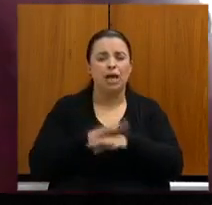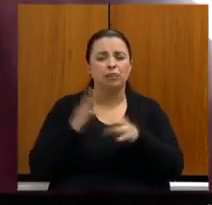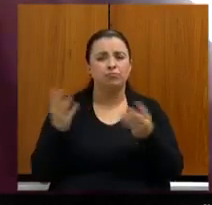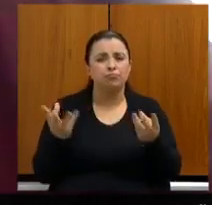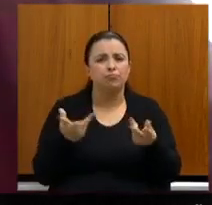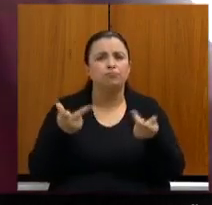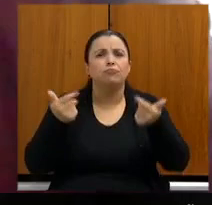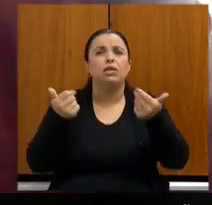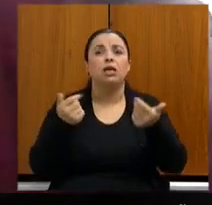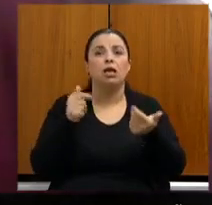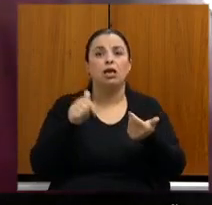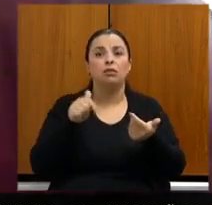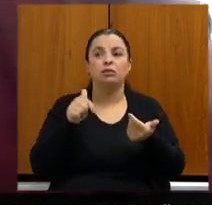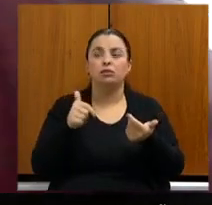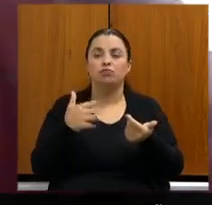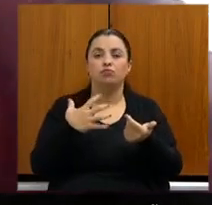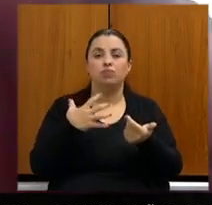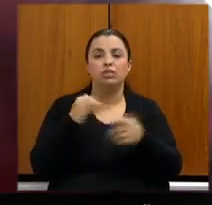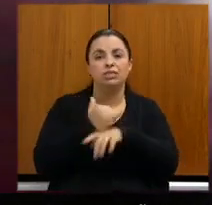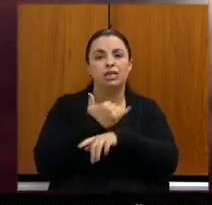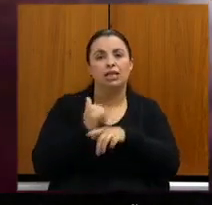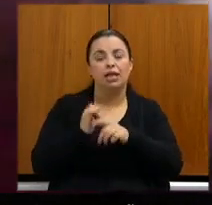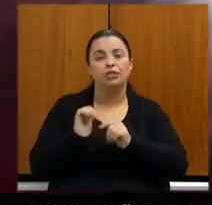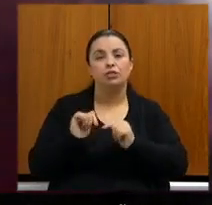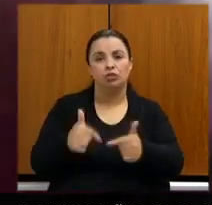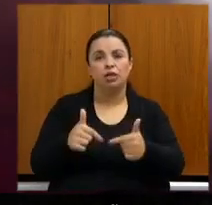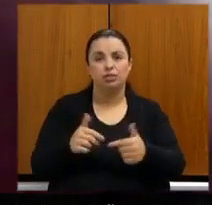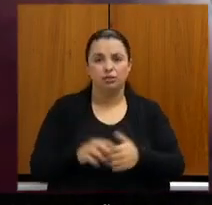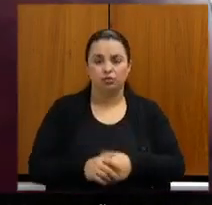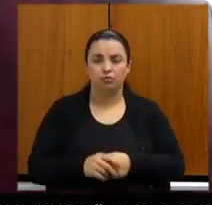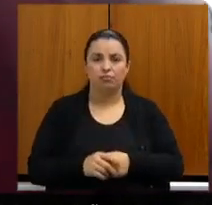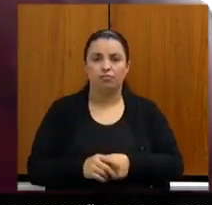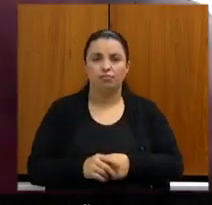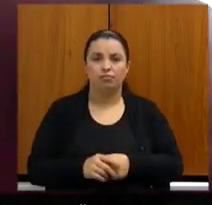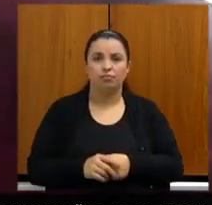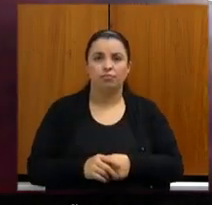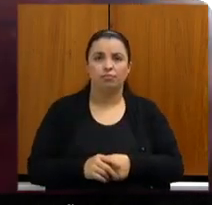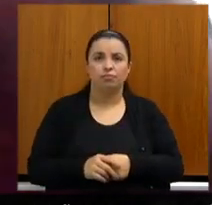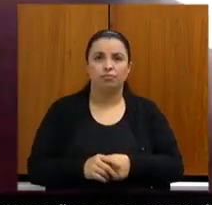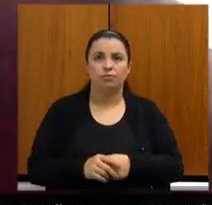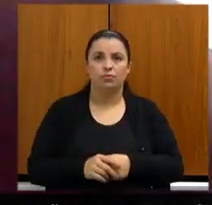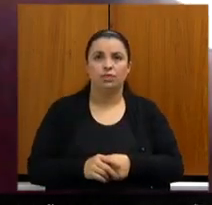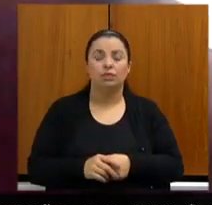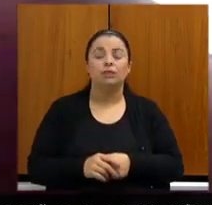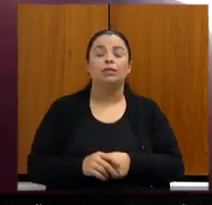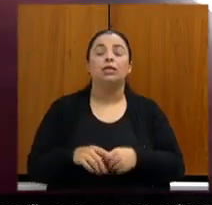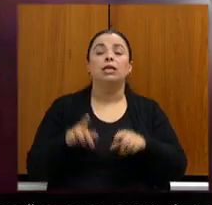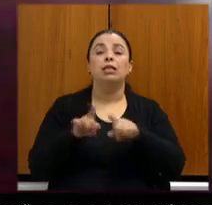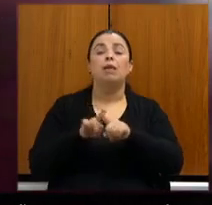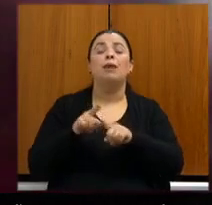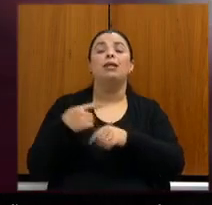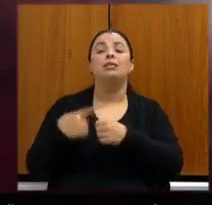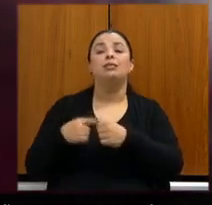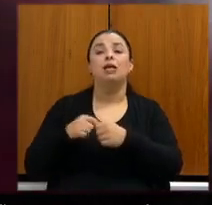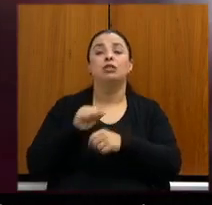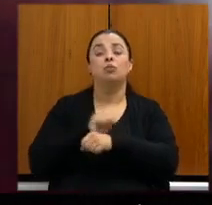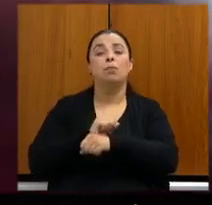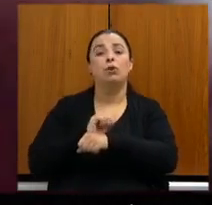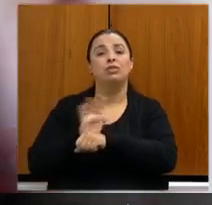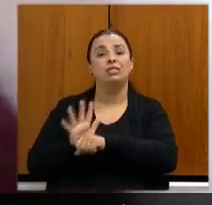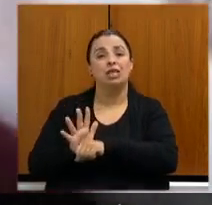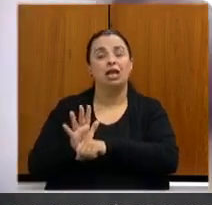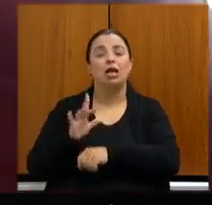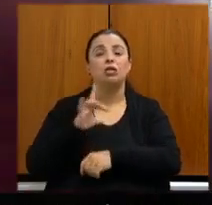recentemente aqui em Montes Claros o centro de referência em direitos humanos sediado em Montes Claros no norte de Minas é